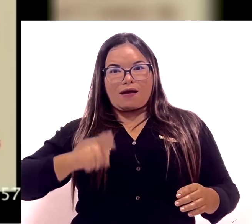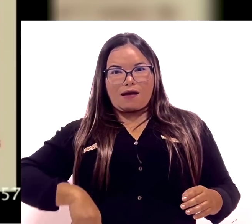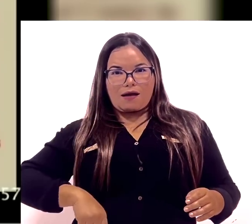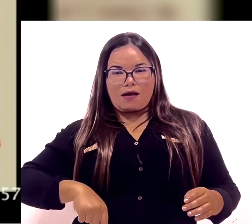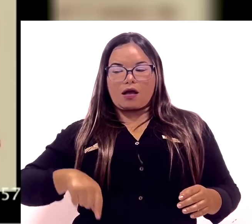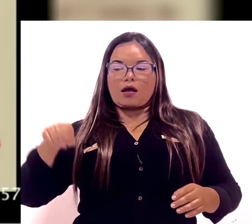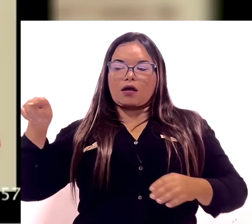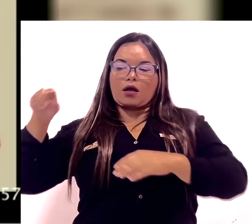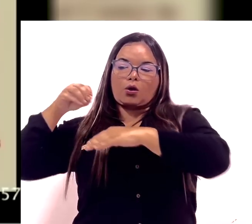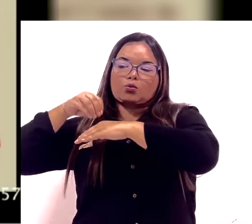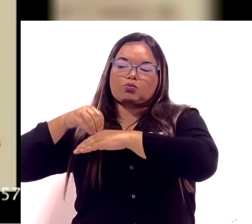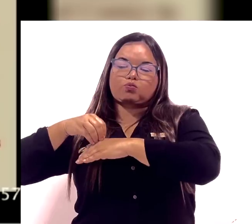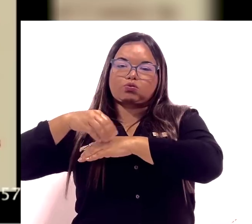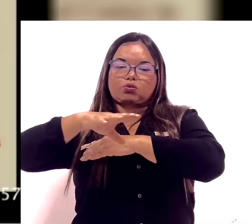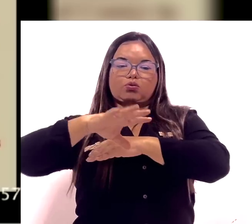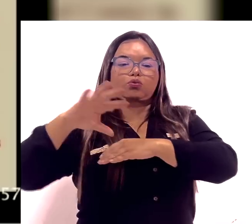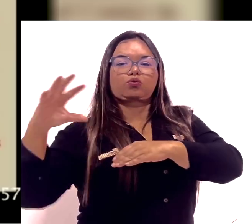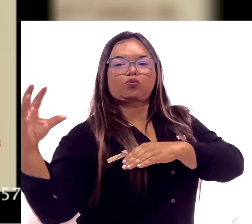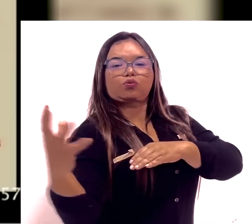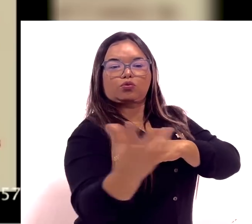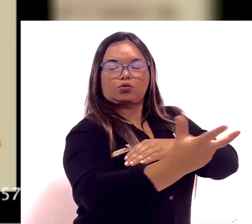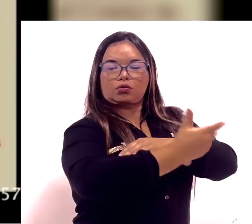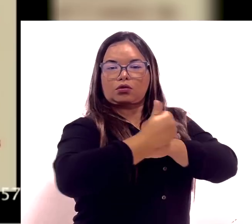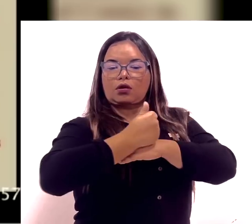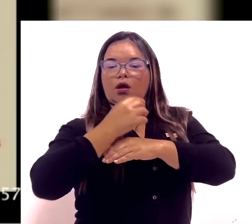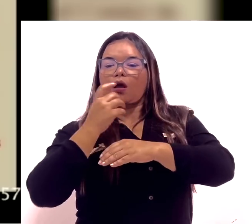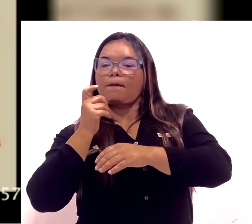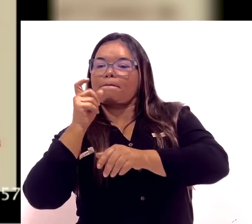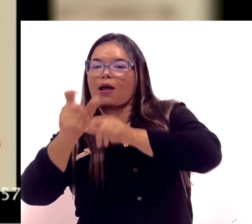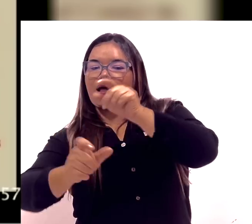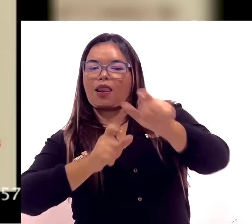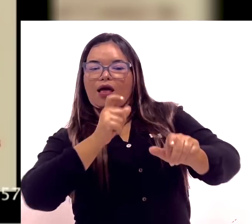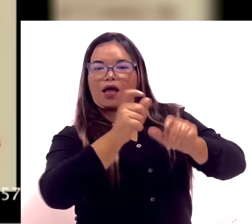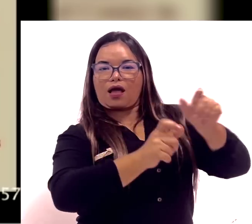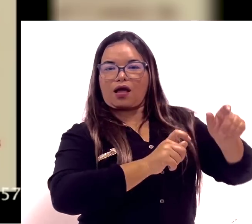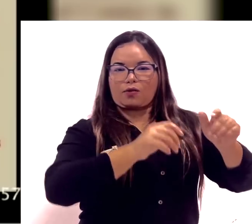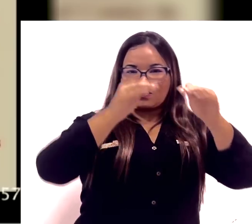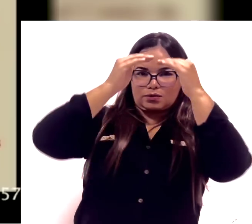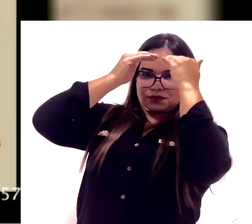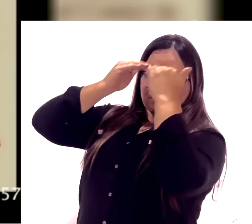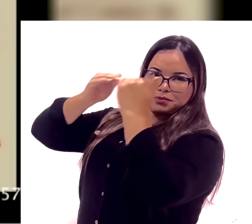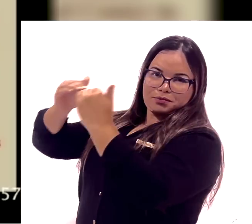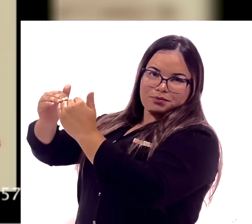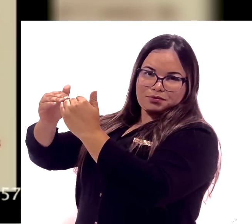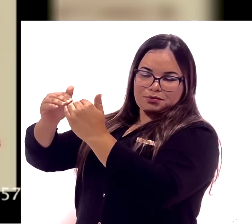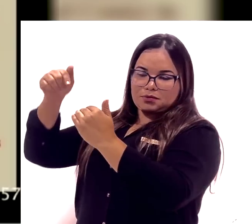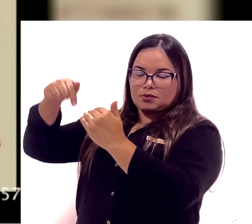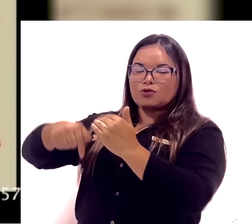a sério, é ouvir as suas palavras e colocar os seus ensinamentos em prática aqui na América.